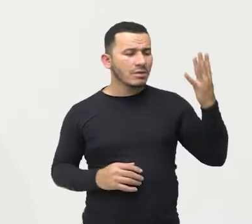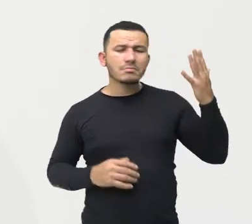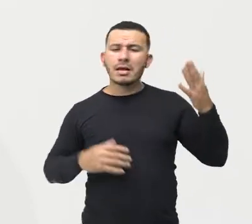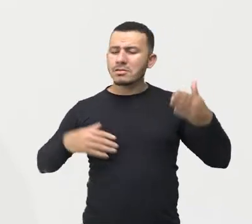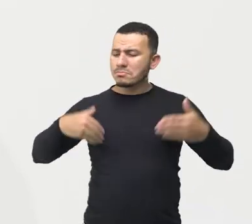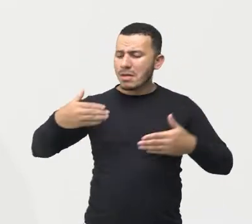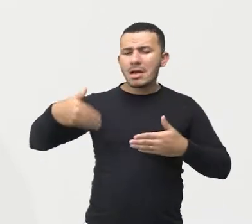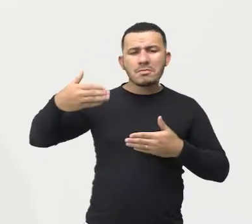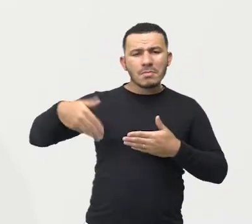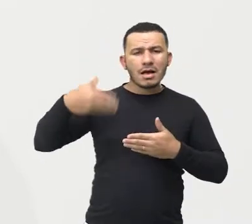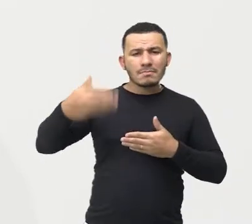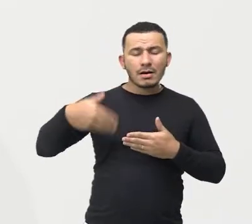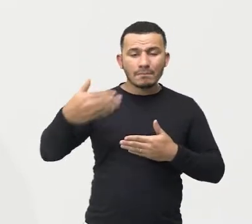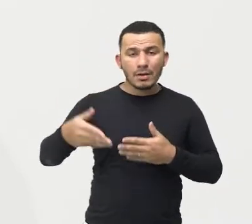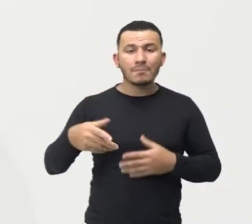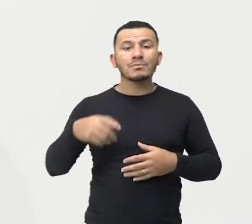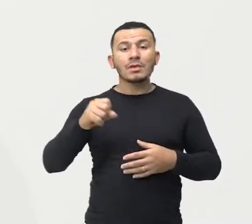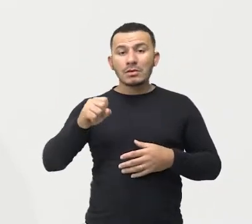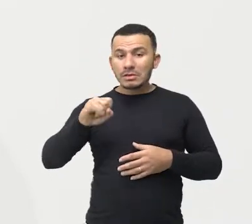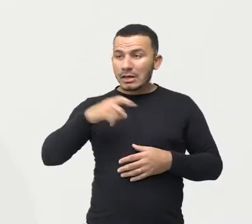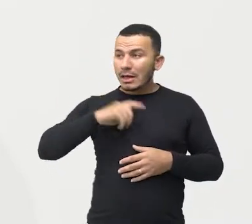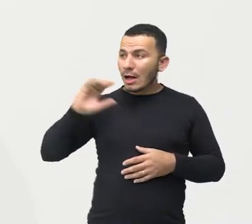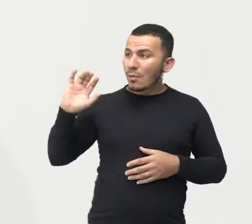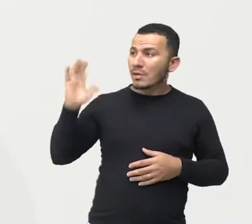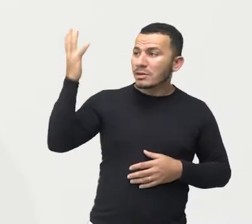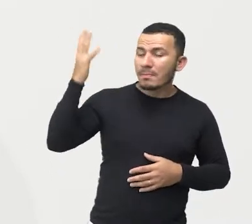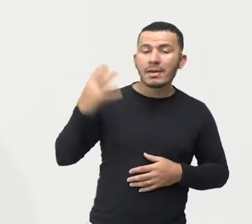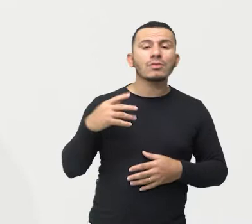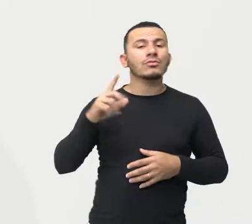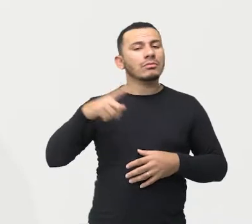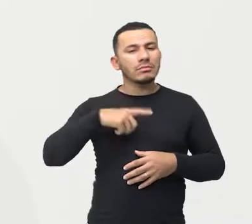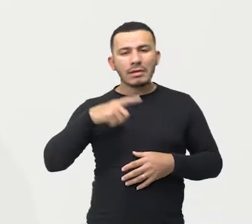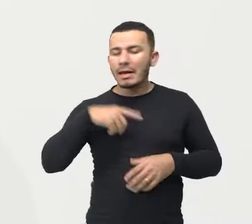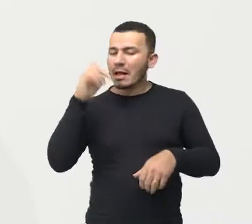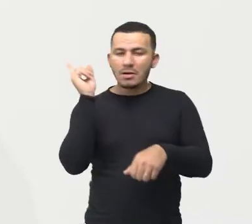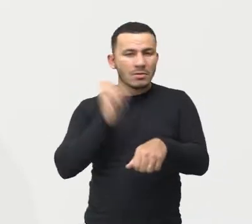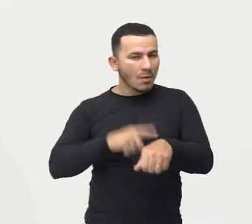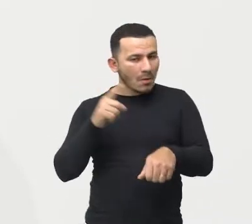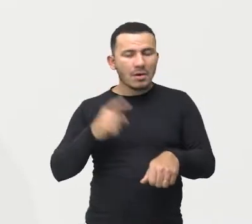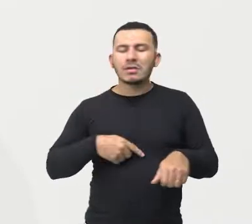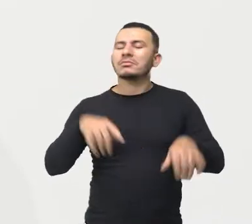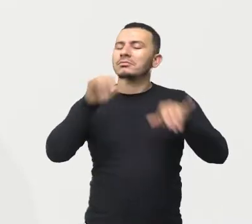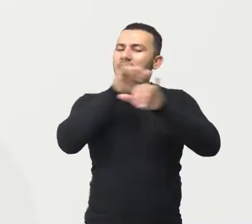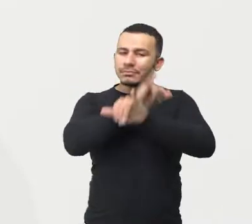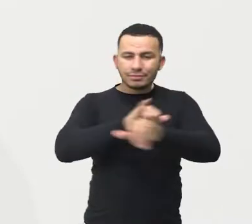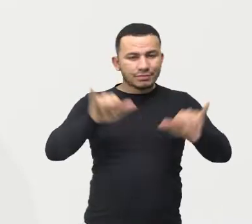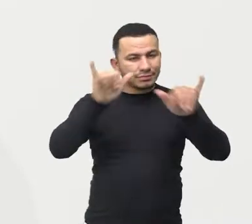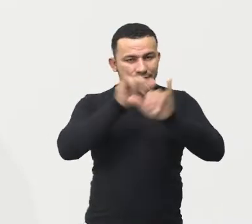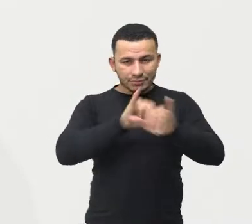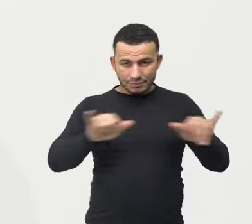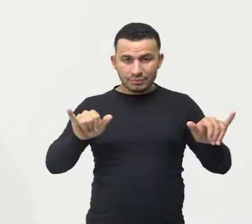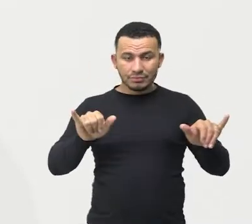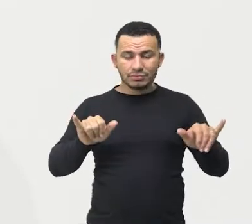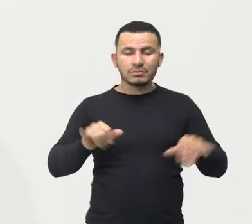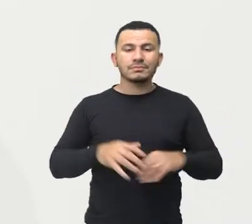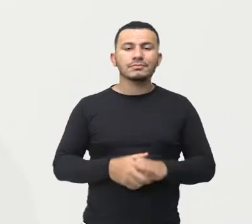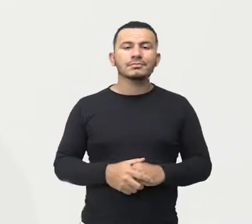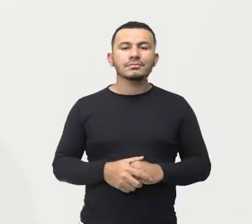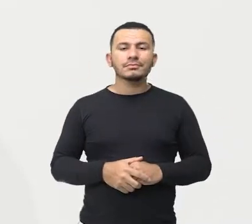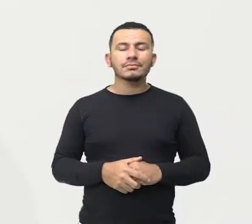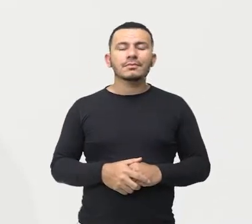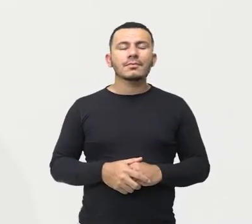certo? Então, ela vai relatar acontecimentos que são recentes, que acabaram de acontecer. E ela vai relatar o quê?